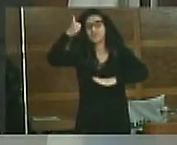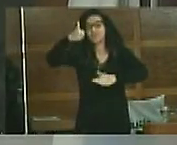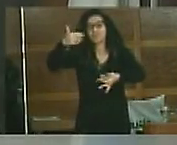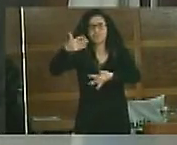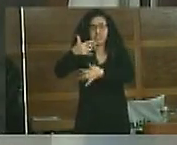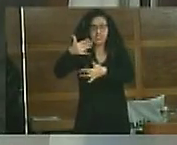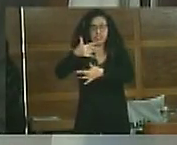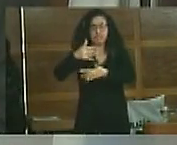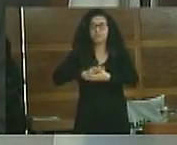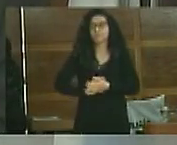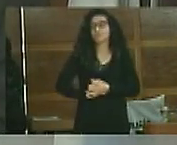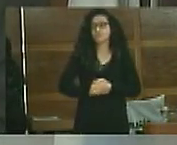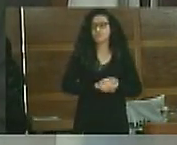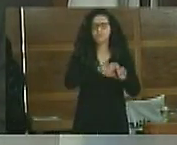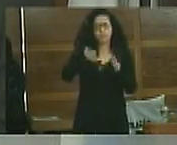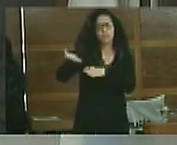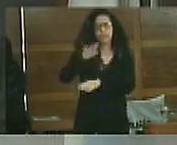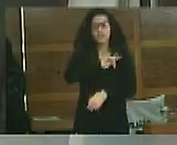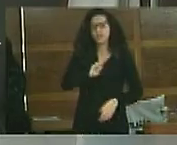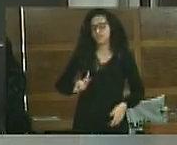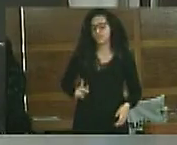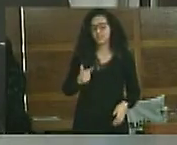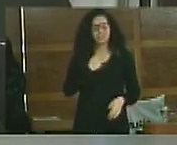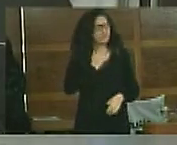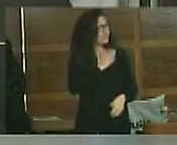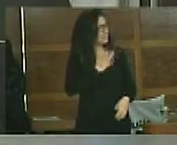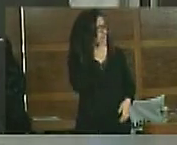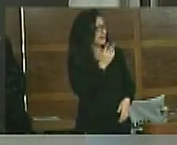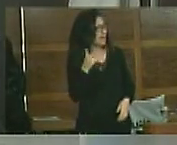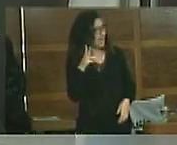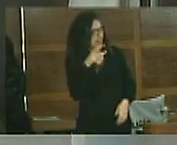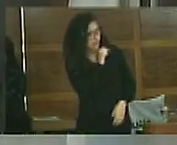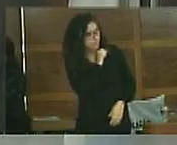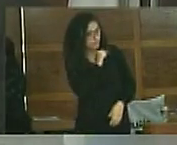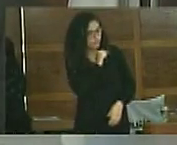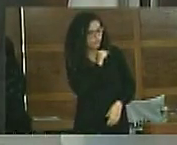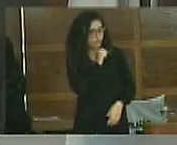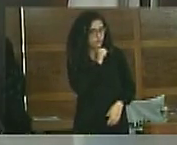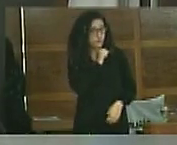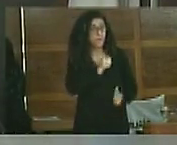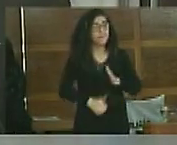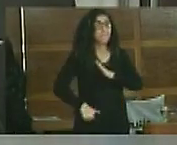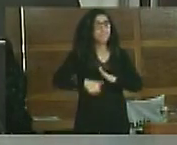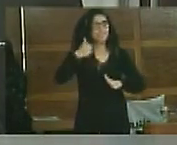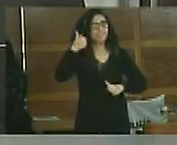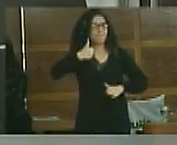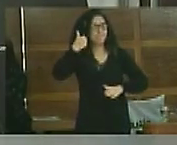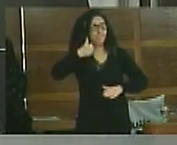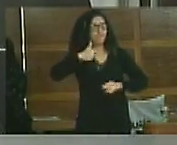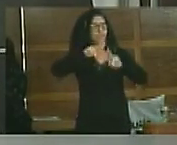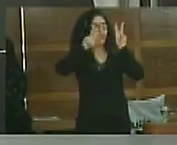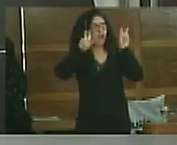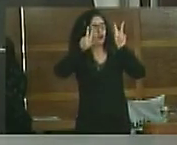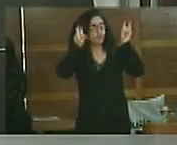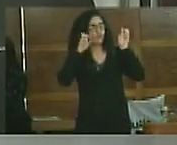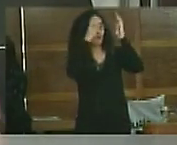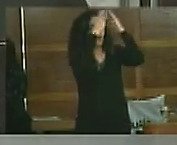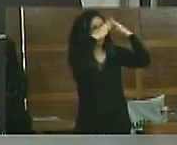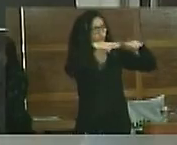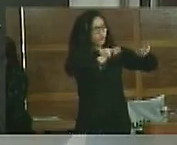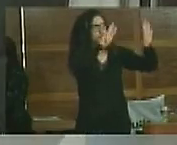cidade. Eu queria aqui, senhor presidente, falar muito rápido. Primeiro, dessa questão do